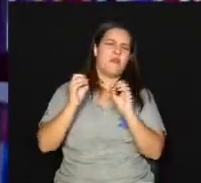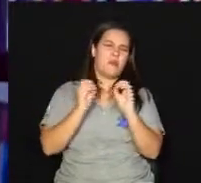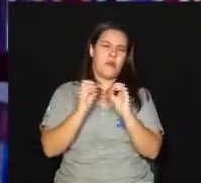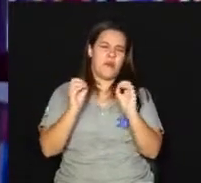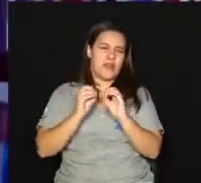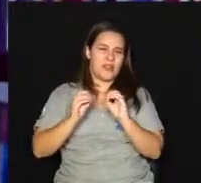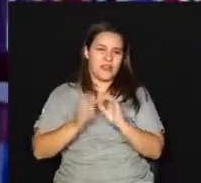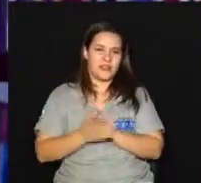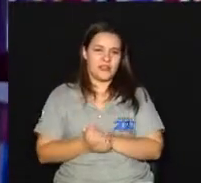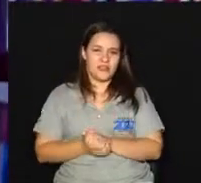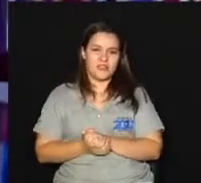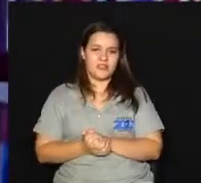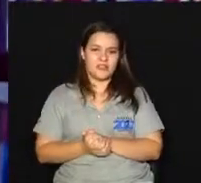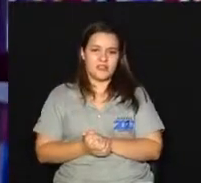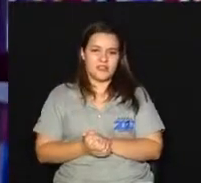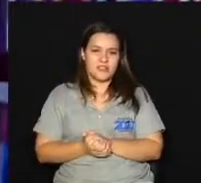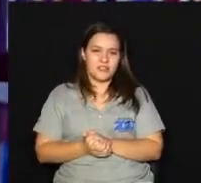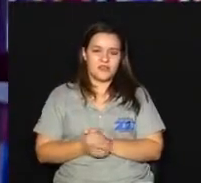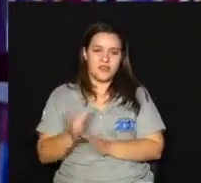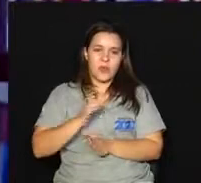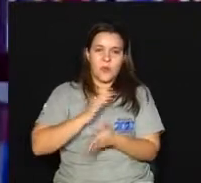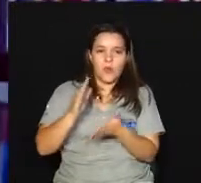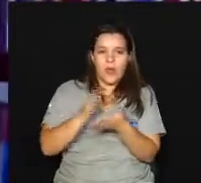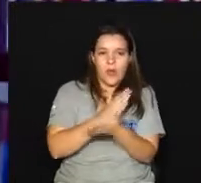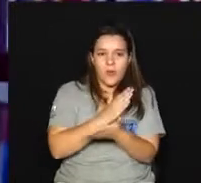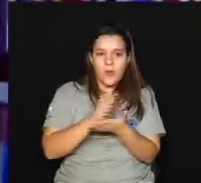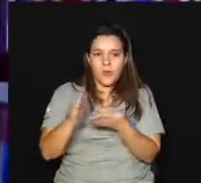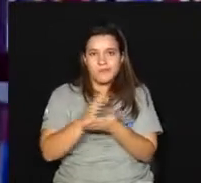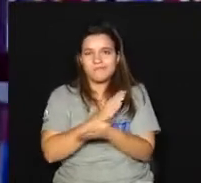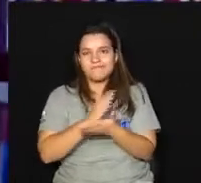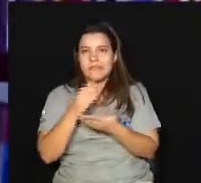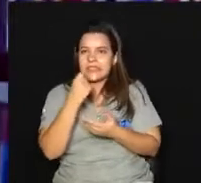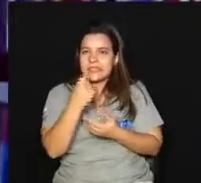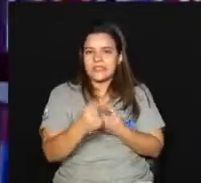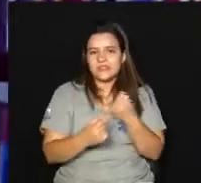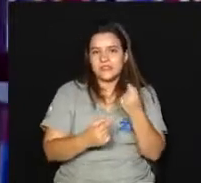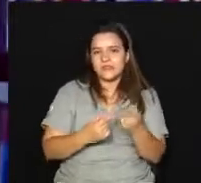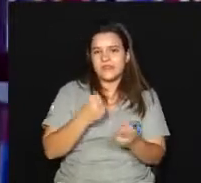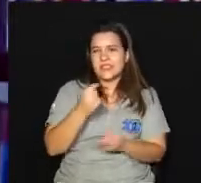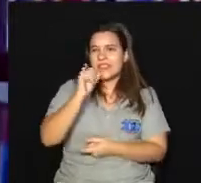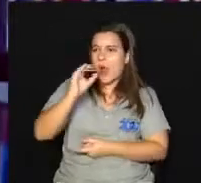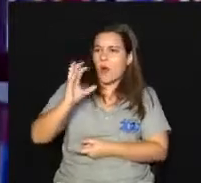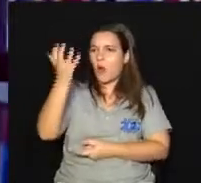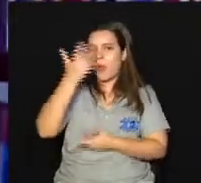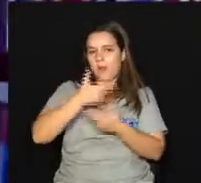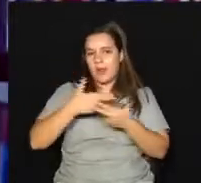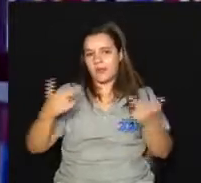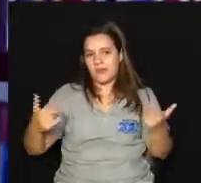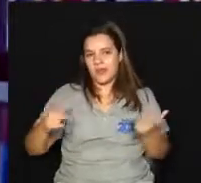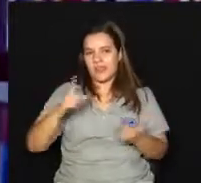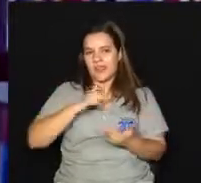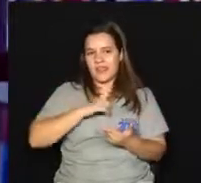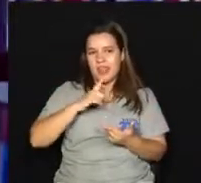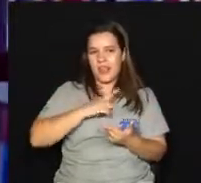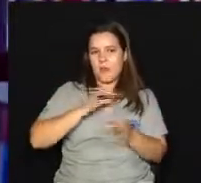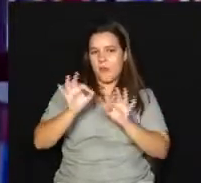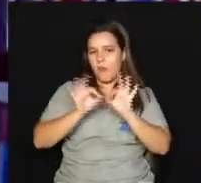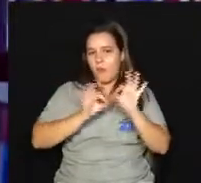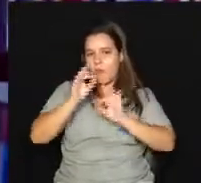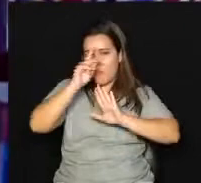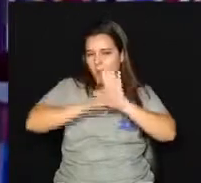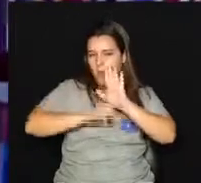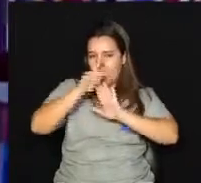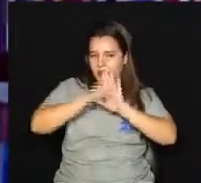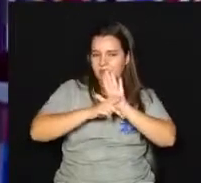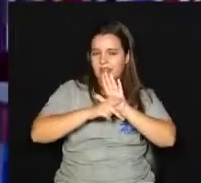tem, a não ser que algum episódio específico tivesse ocorrido, que envolvesse algum projeto